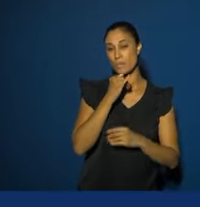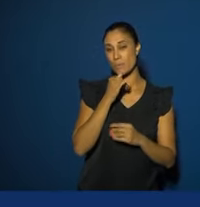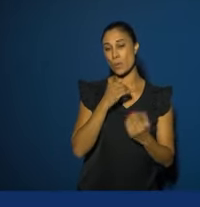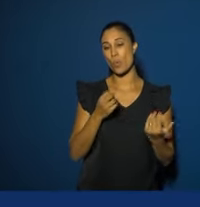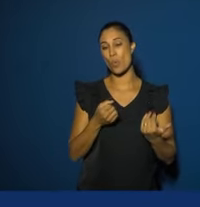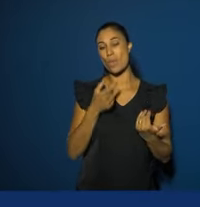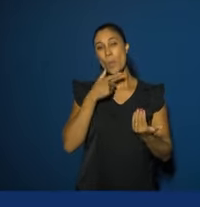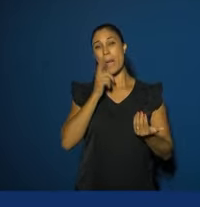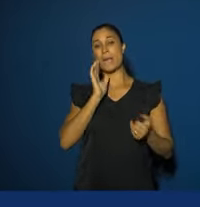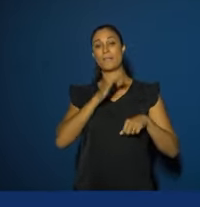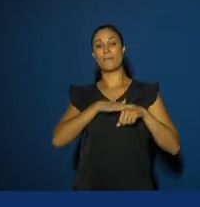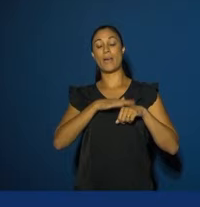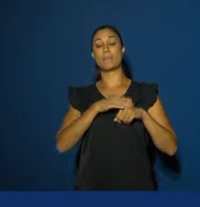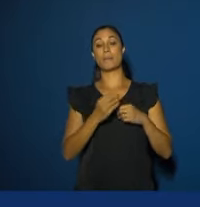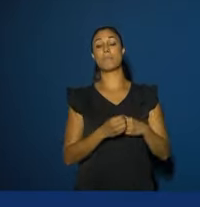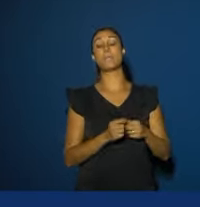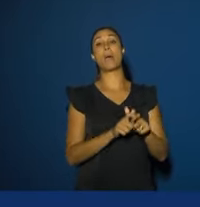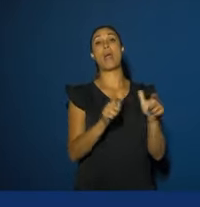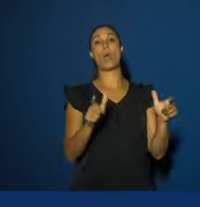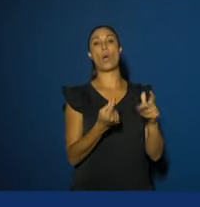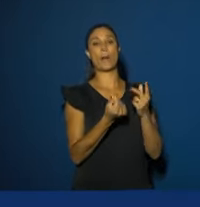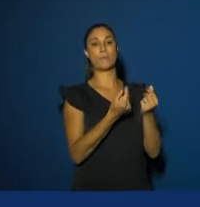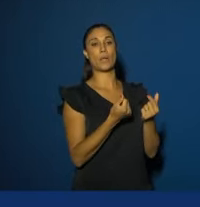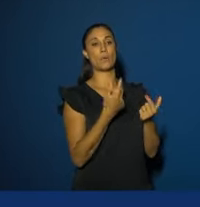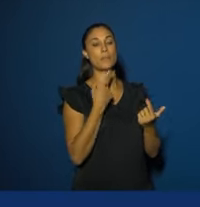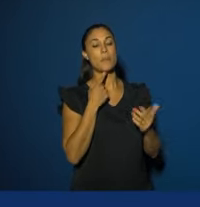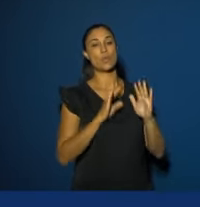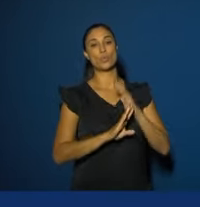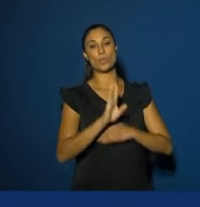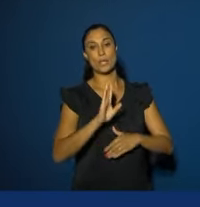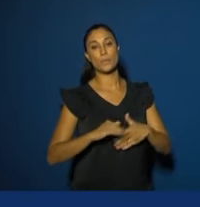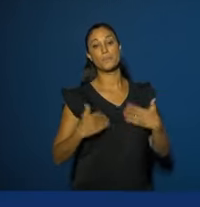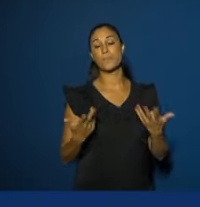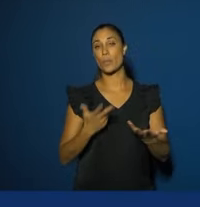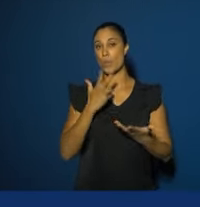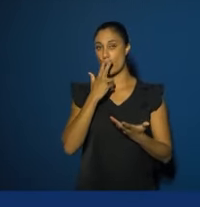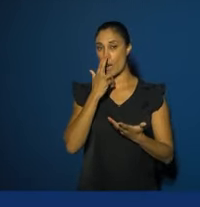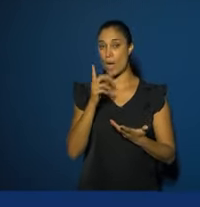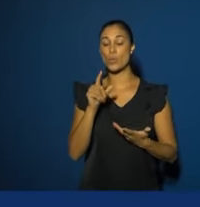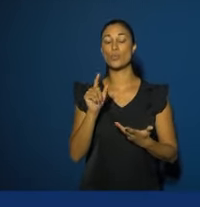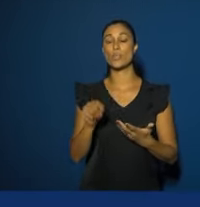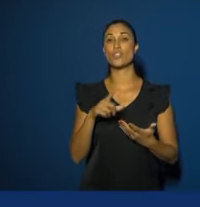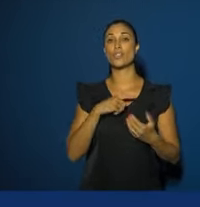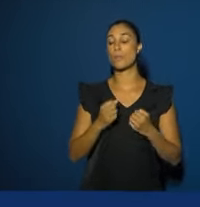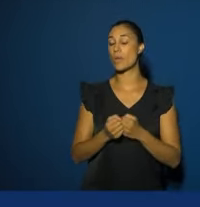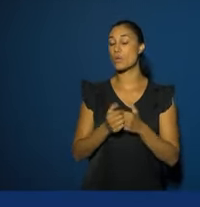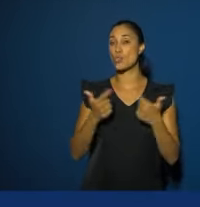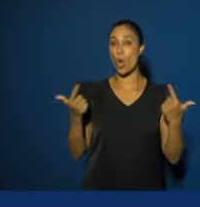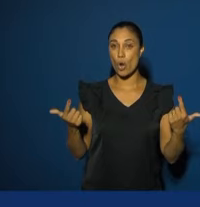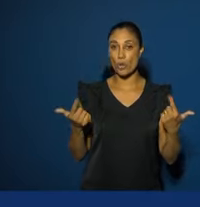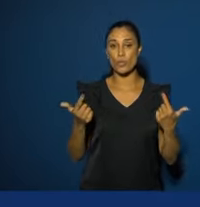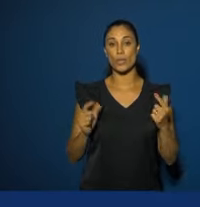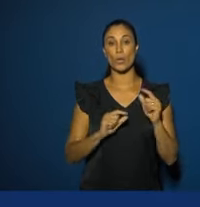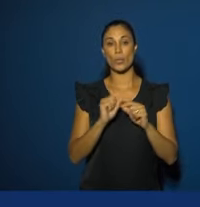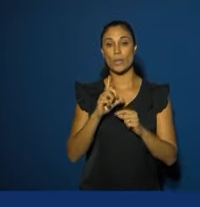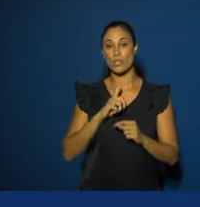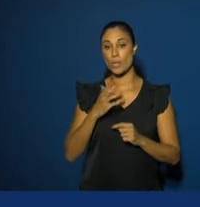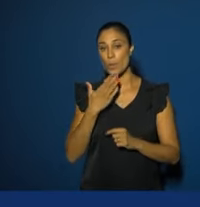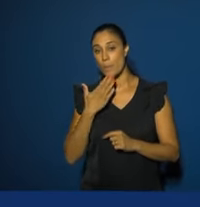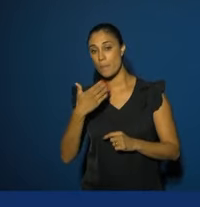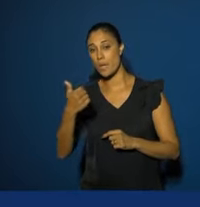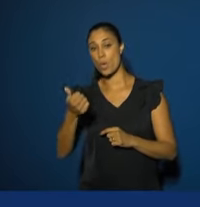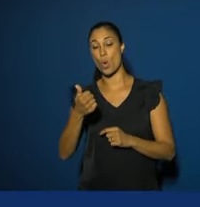maneira quanto antes se faz maior o capital político maior a chance de sucesso então eu acho que isso a gente tem muita sorte de contar com o melhor